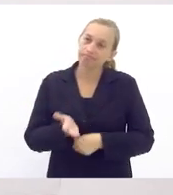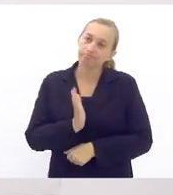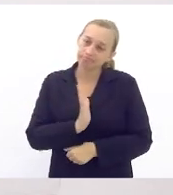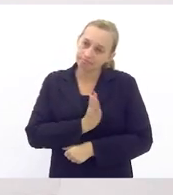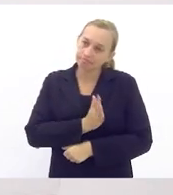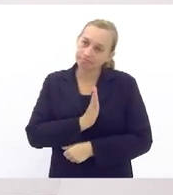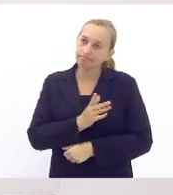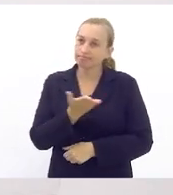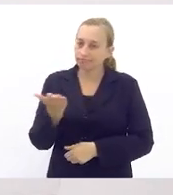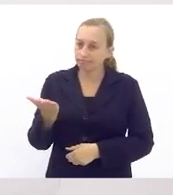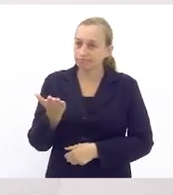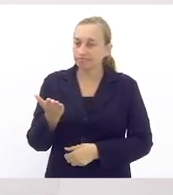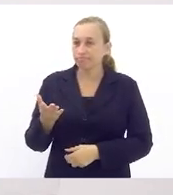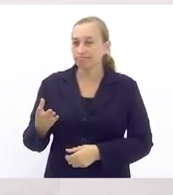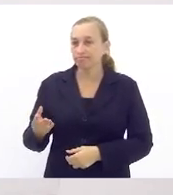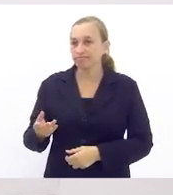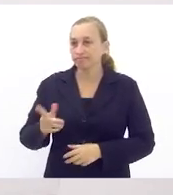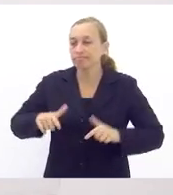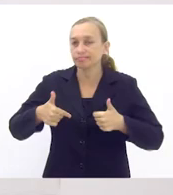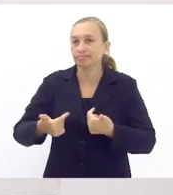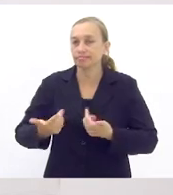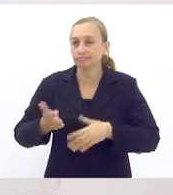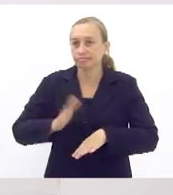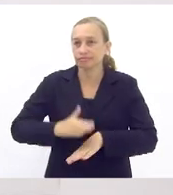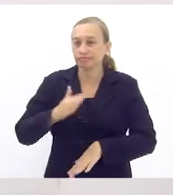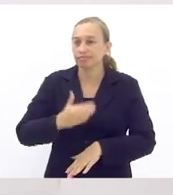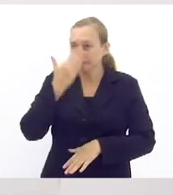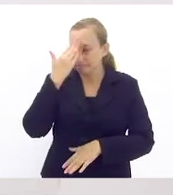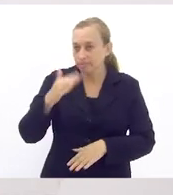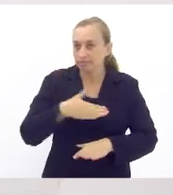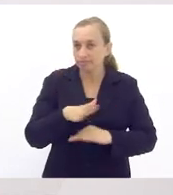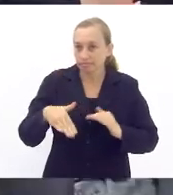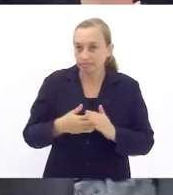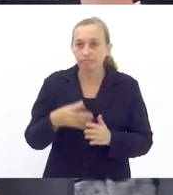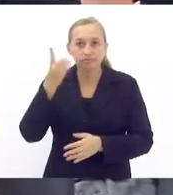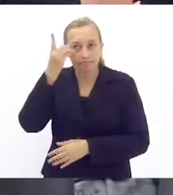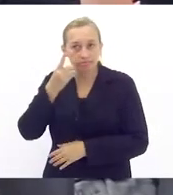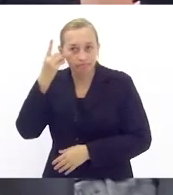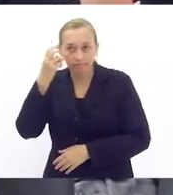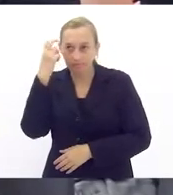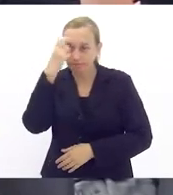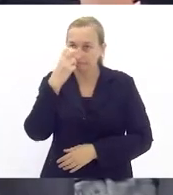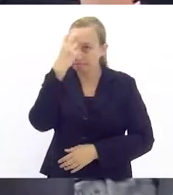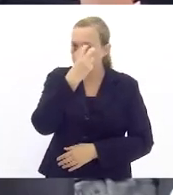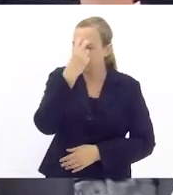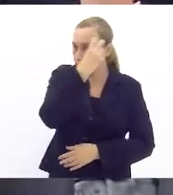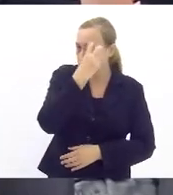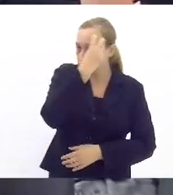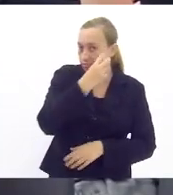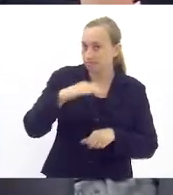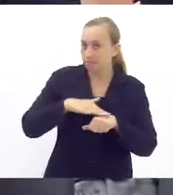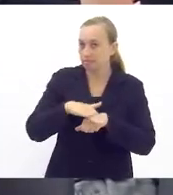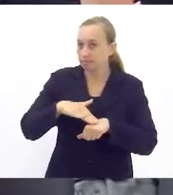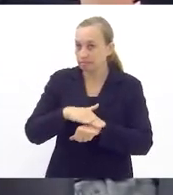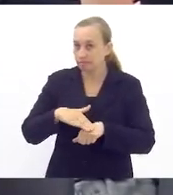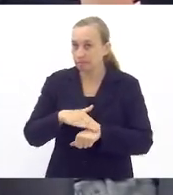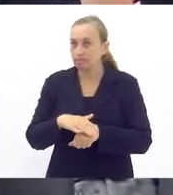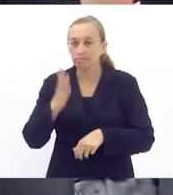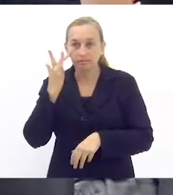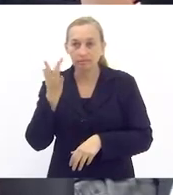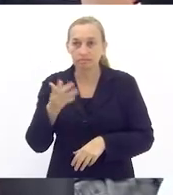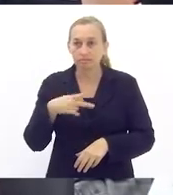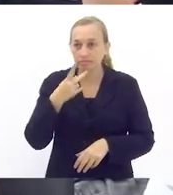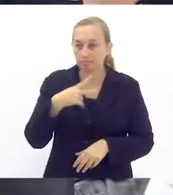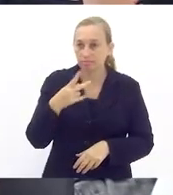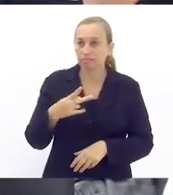que você se faça mais presente queria agradecer a todos os deputados Verônica Flávio por conversarem acho que é justamente essa